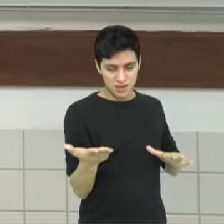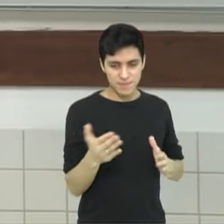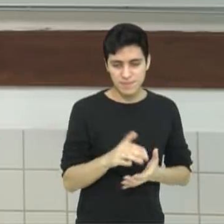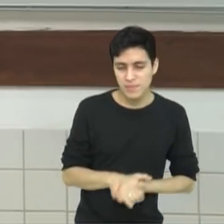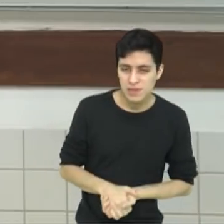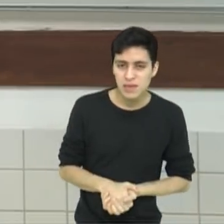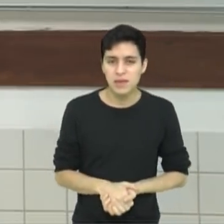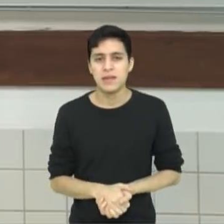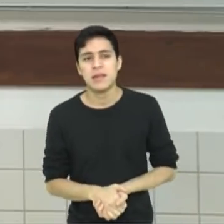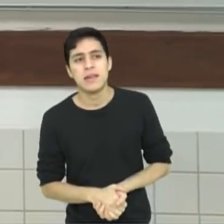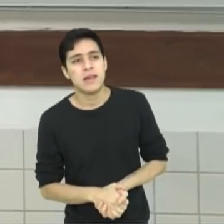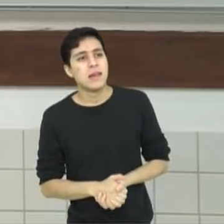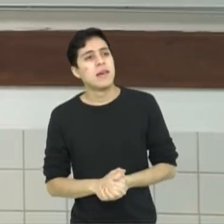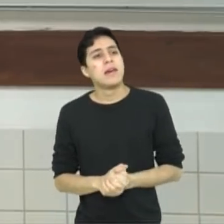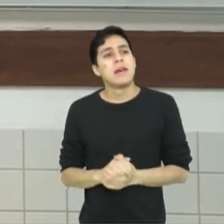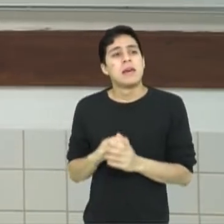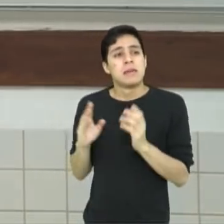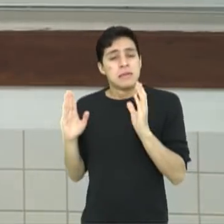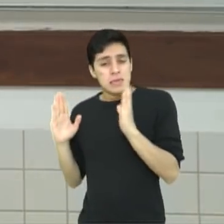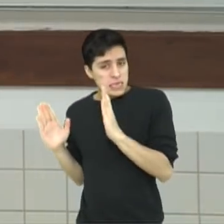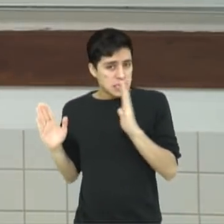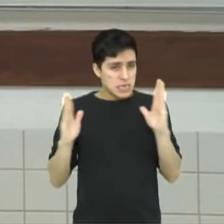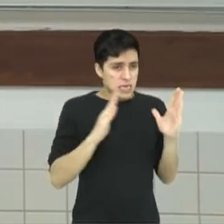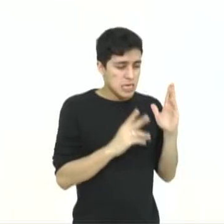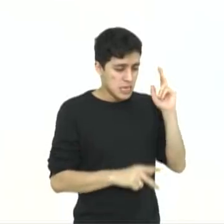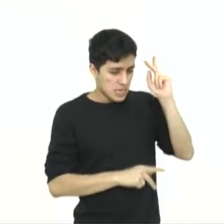dizer a que se refere essa imagem?